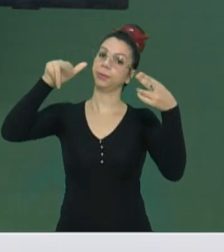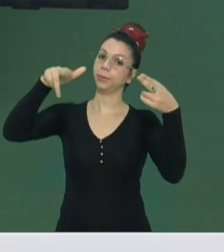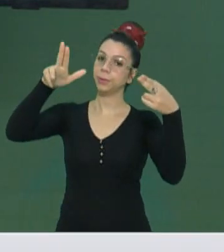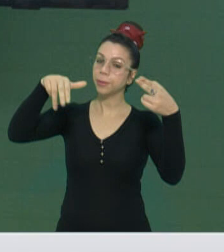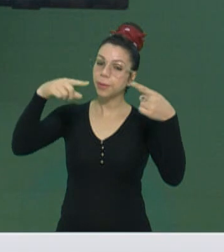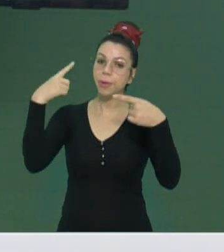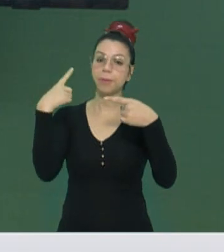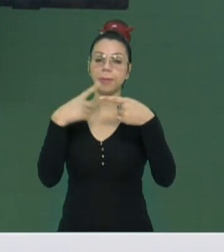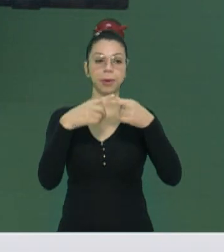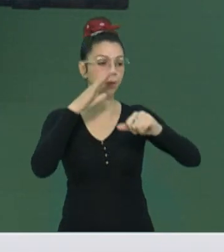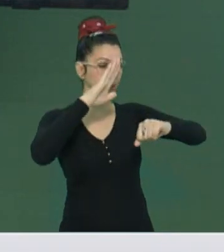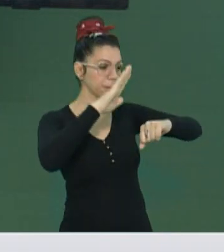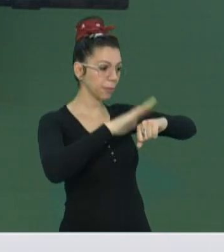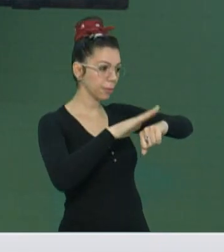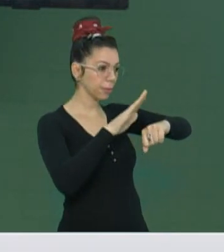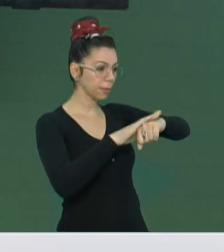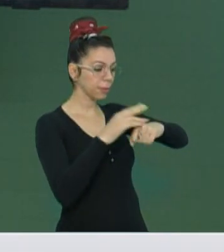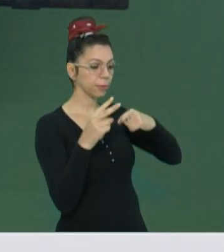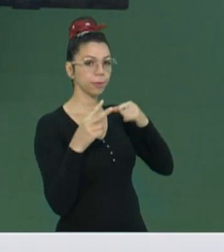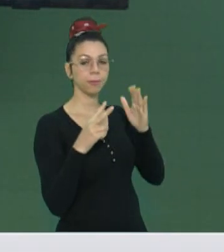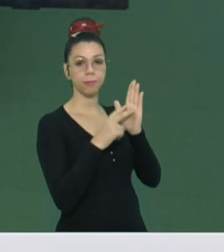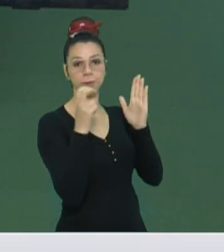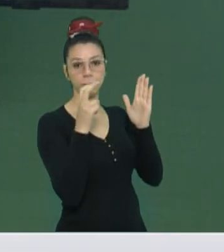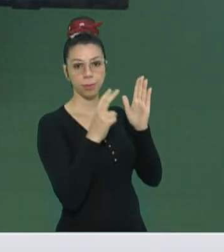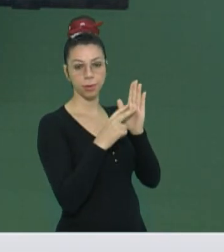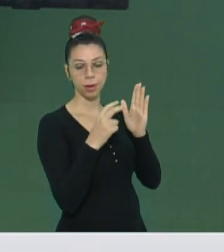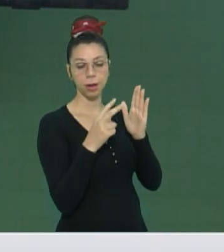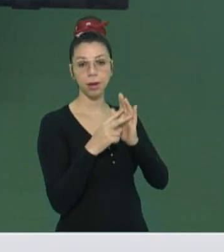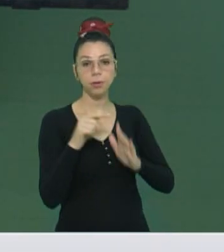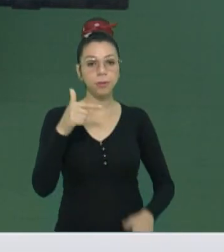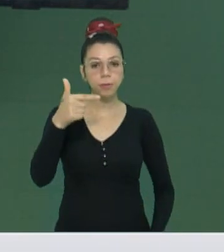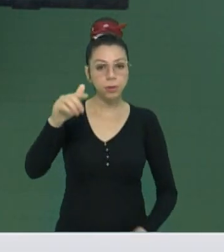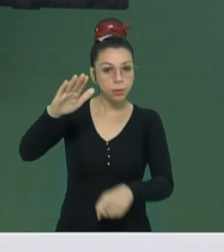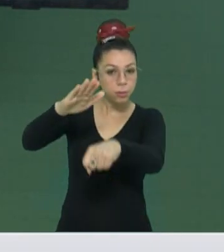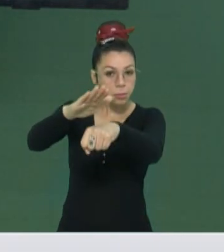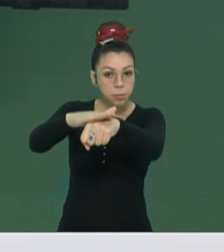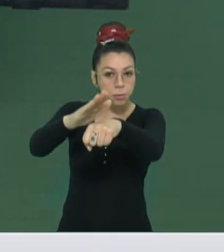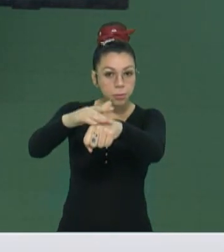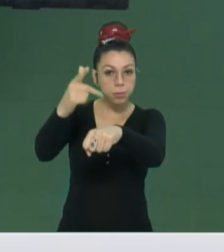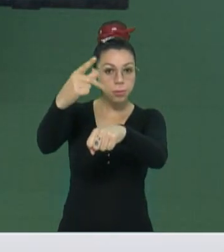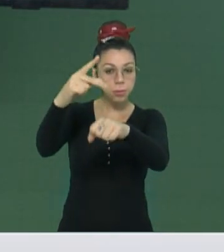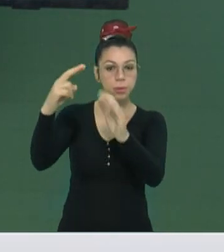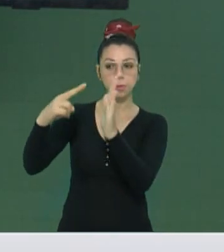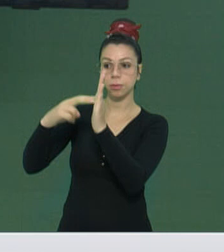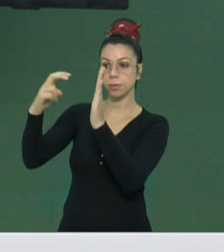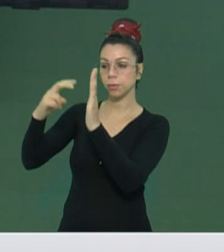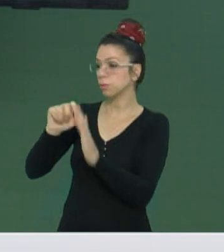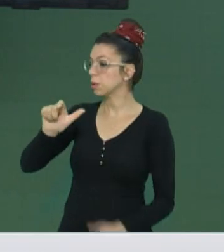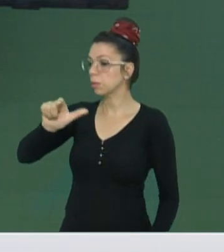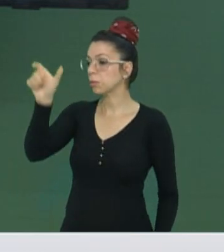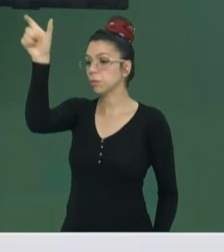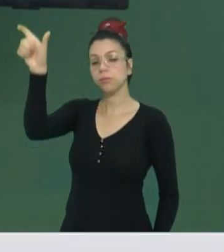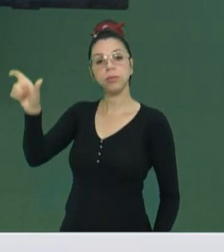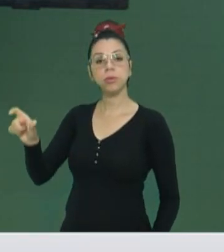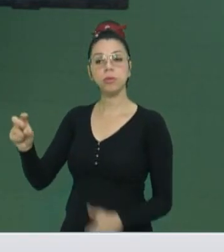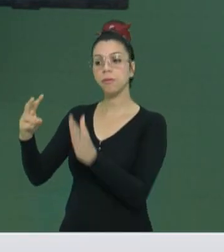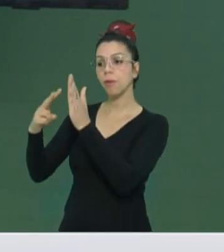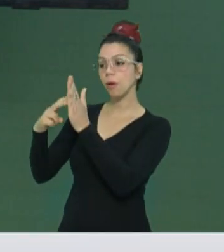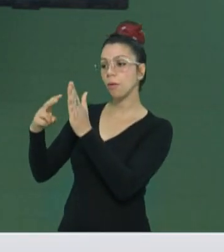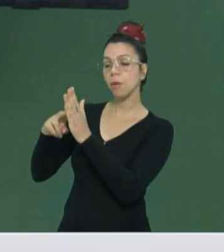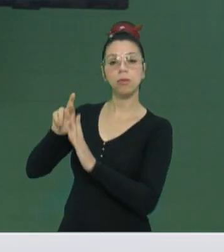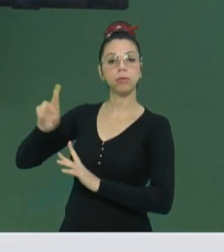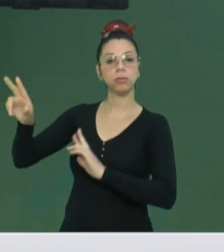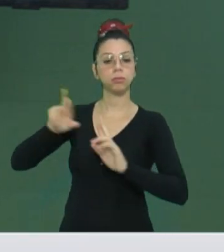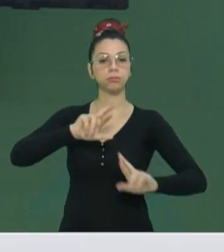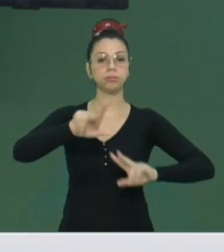porque eu uso o vocabulário que eu tenho, você usa o seu vocabulário, uma terceira pessoa usaria outro vocabulário,